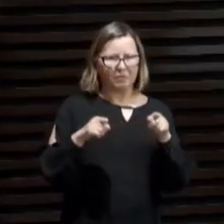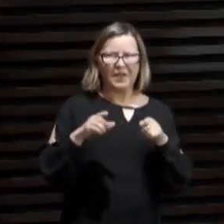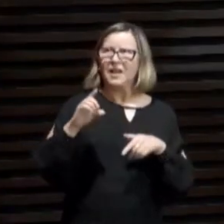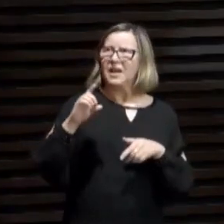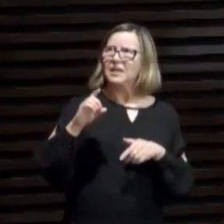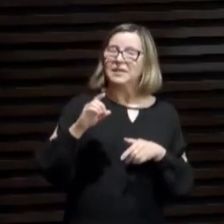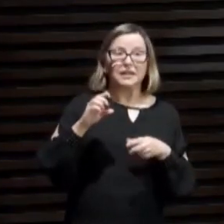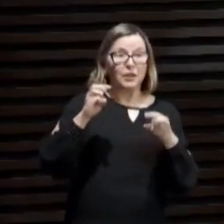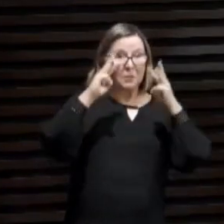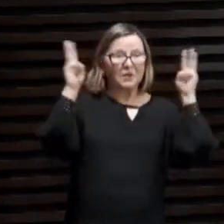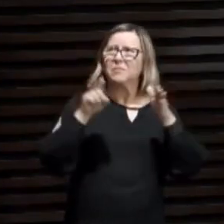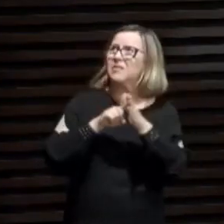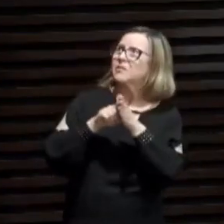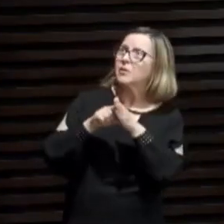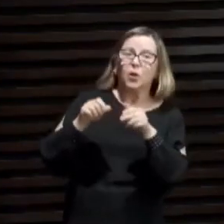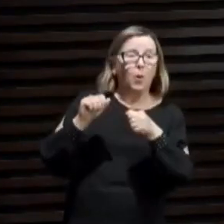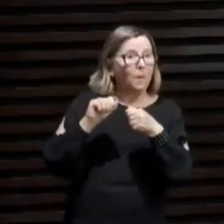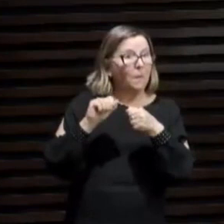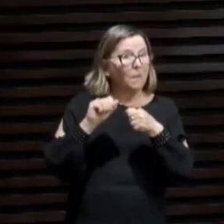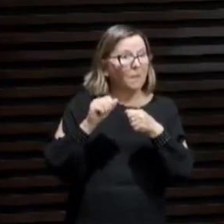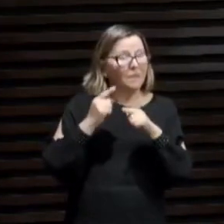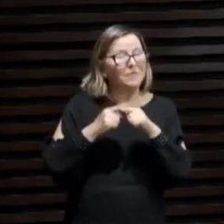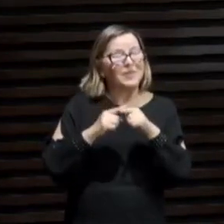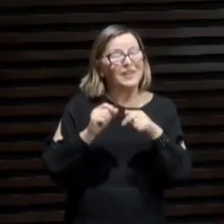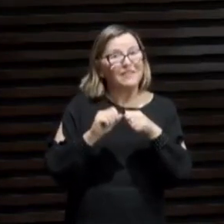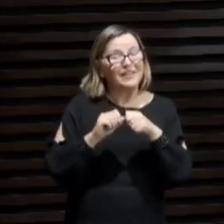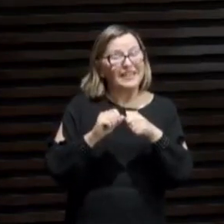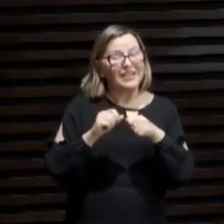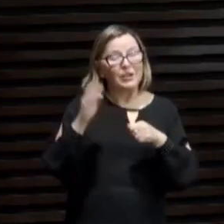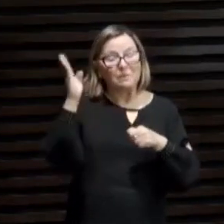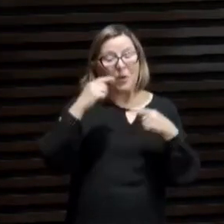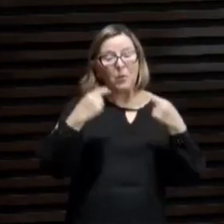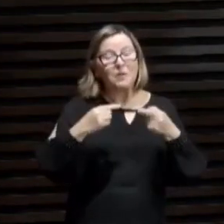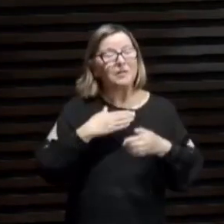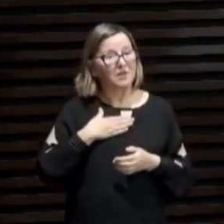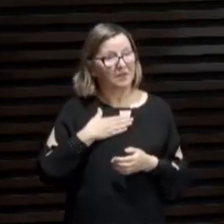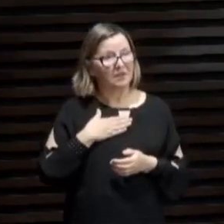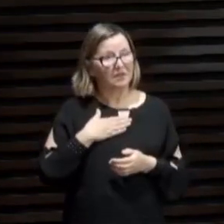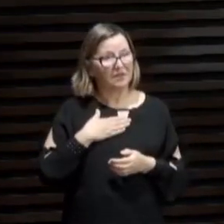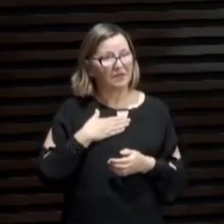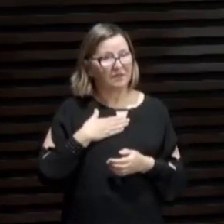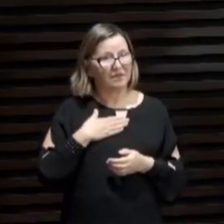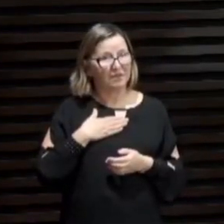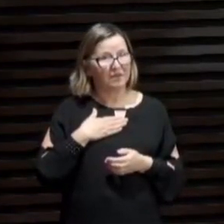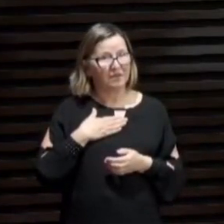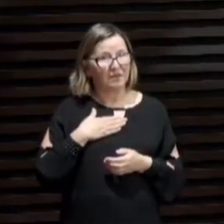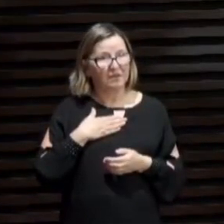E por que não achei favor aos teus olhos? Viste que puseste sobre a carga de todo este